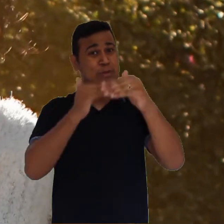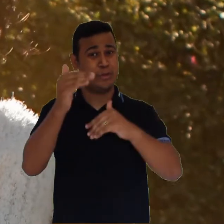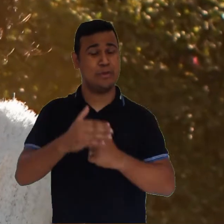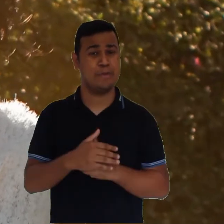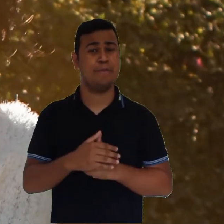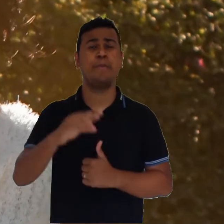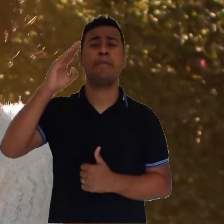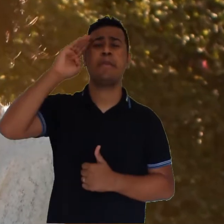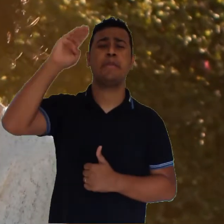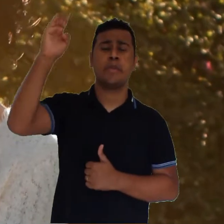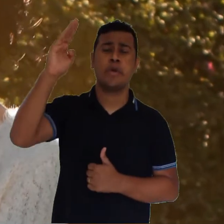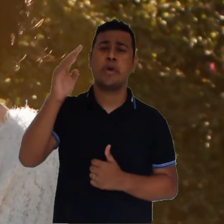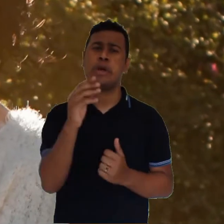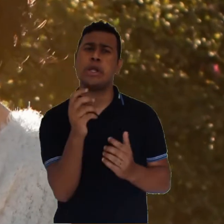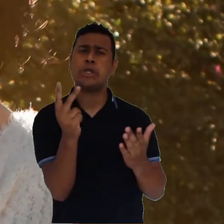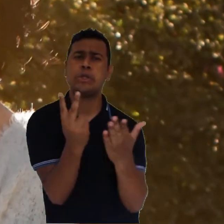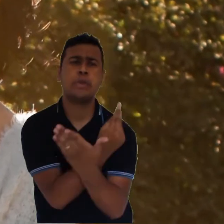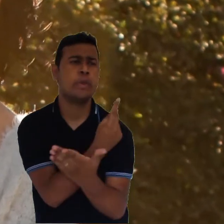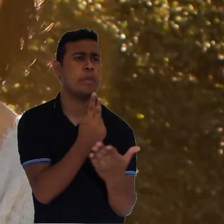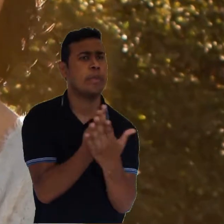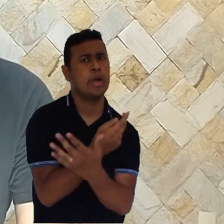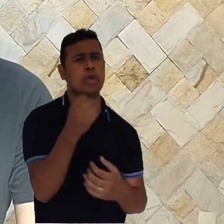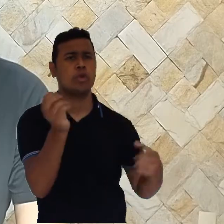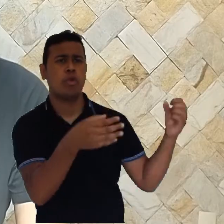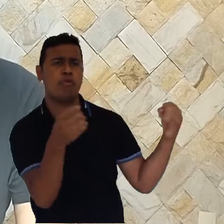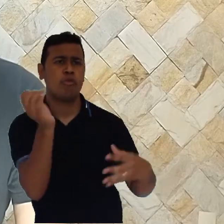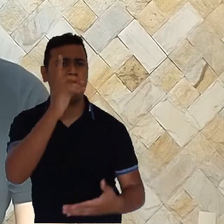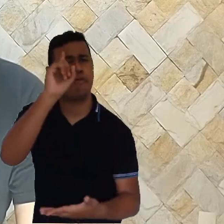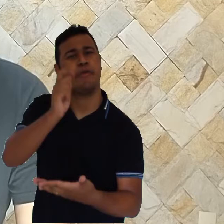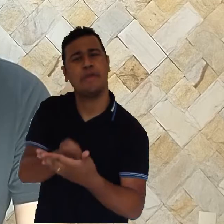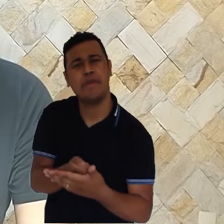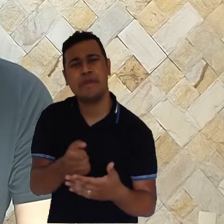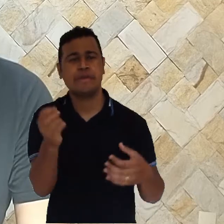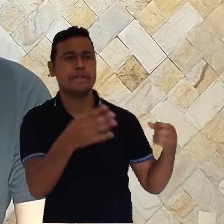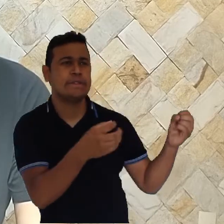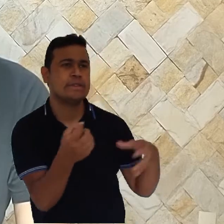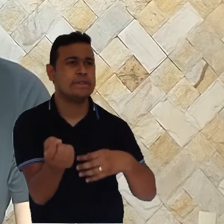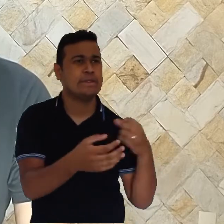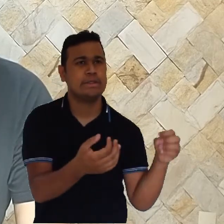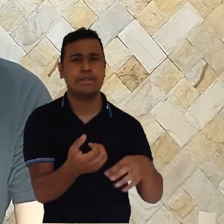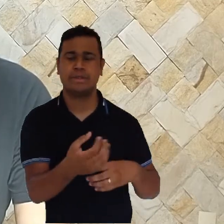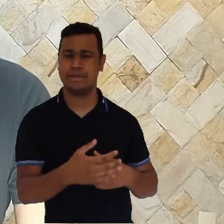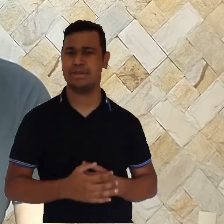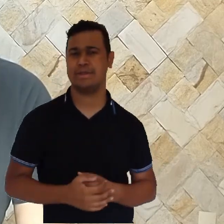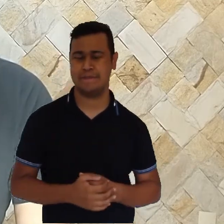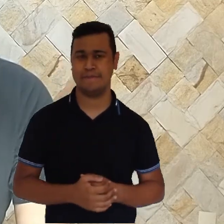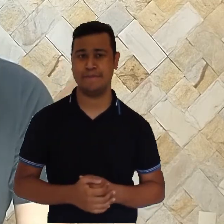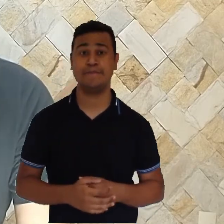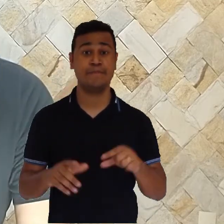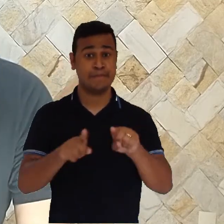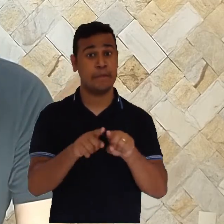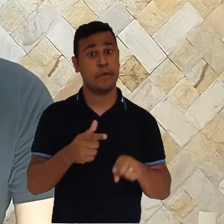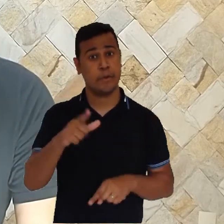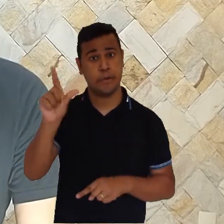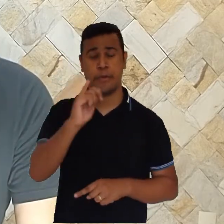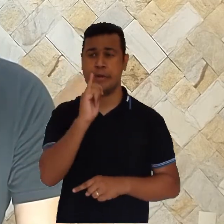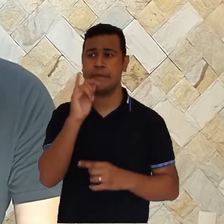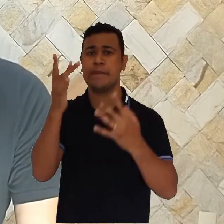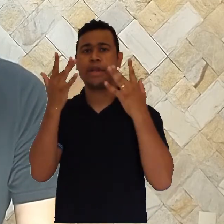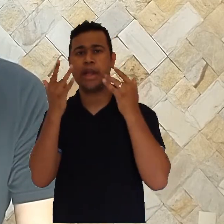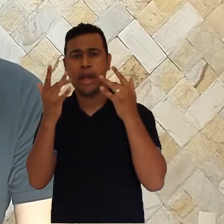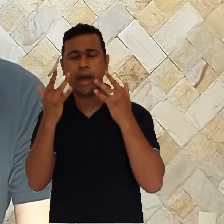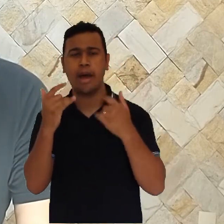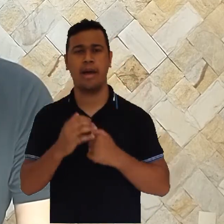manter o foco e não reagir a pensamentos, não os julgando-os, também reduzem o estresse